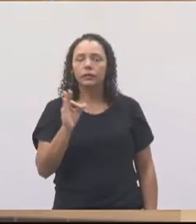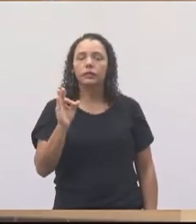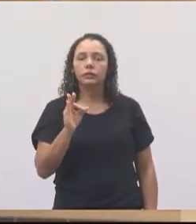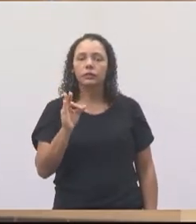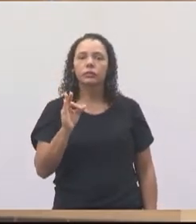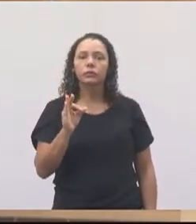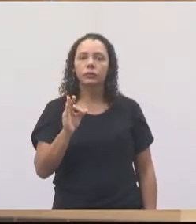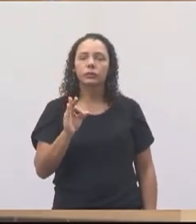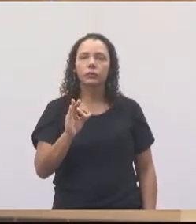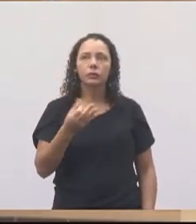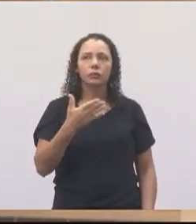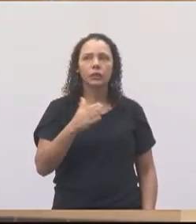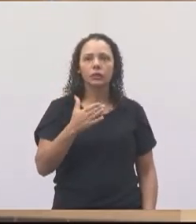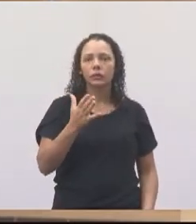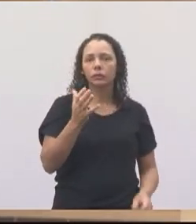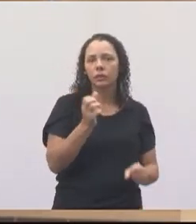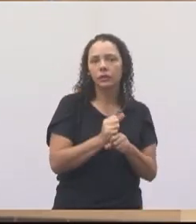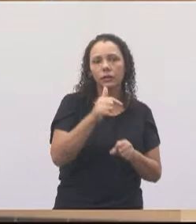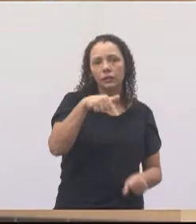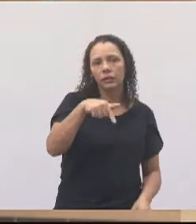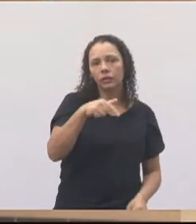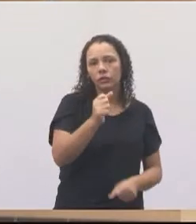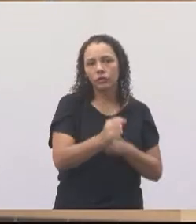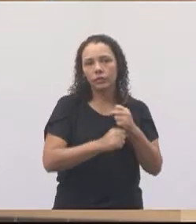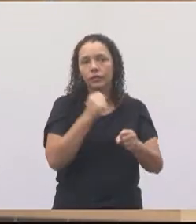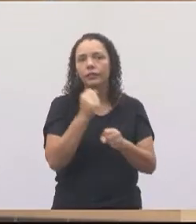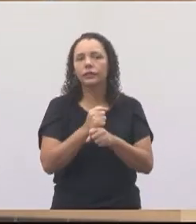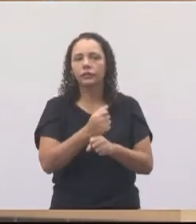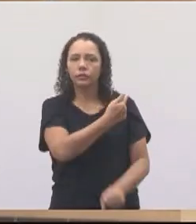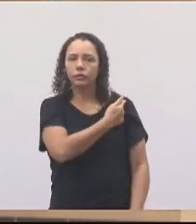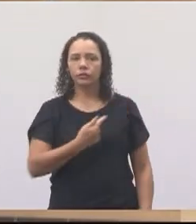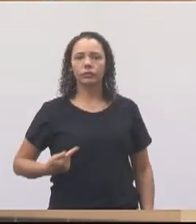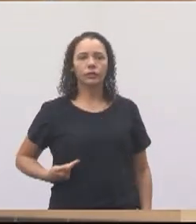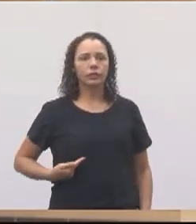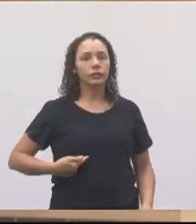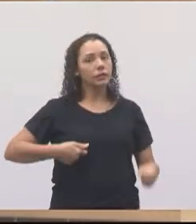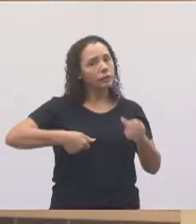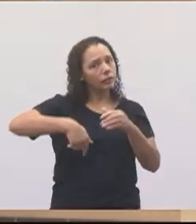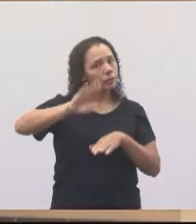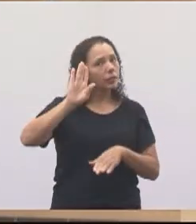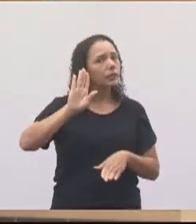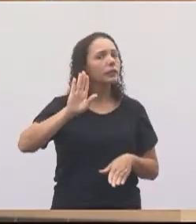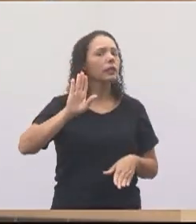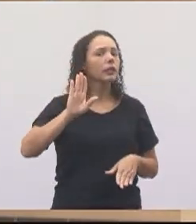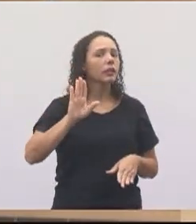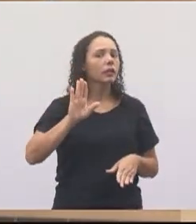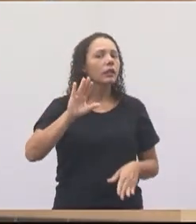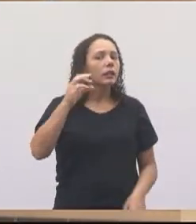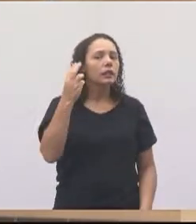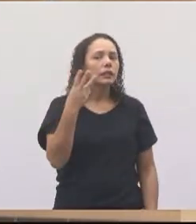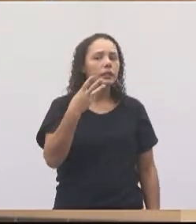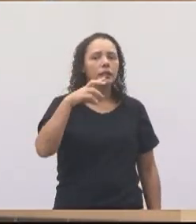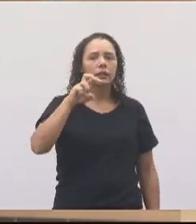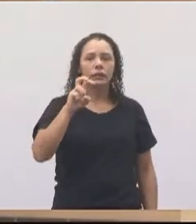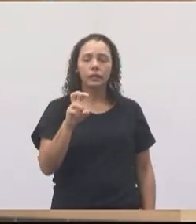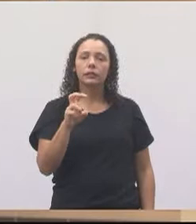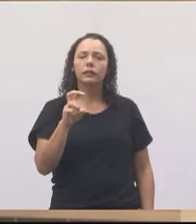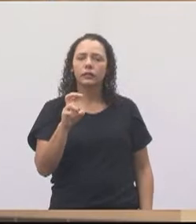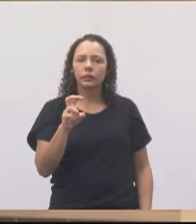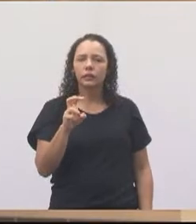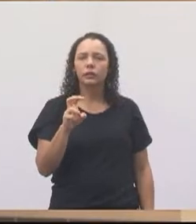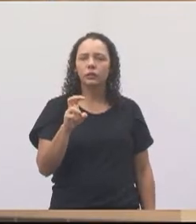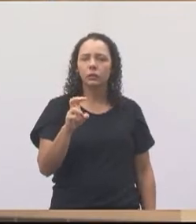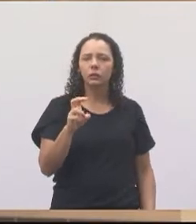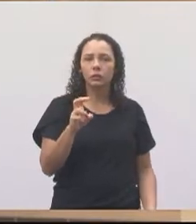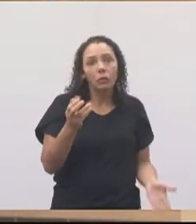nesses quase 7 anos aí de governo, e vai passar, teoricamente, aí para 35%, mas de maneira esperta, no